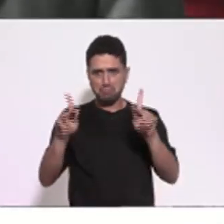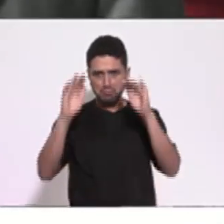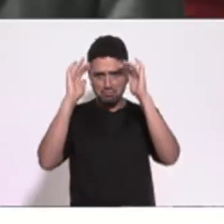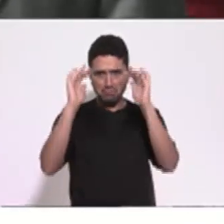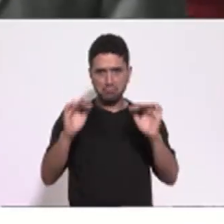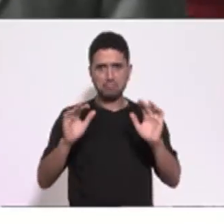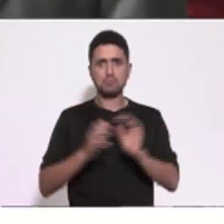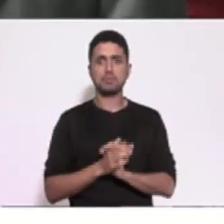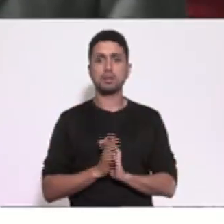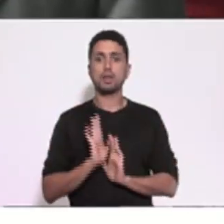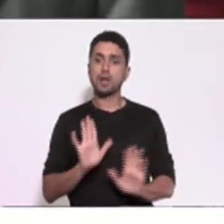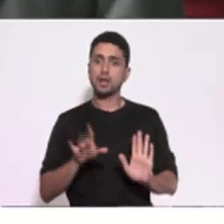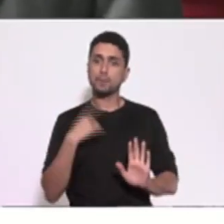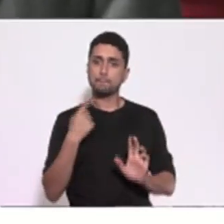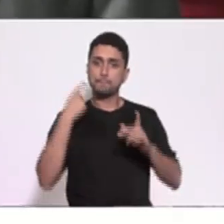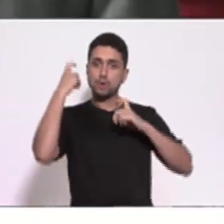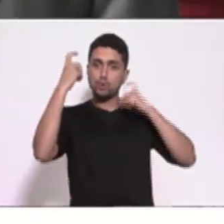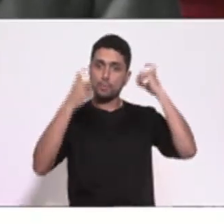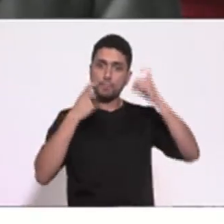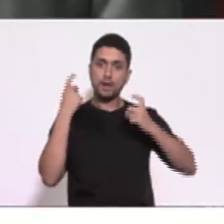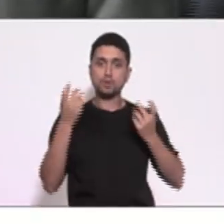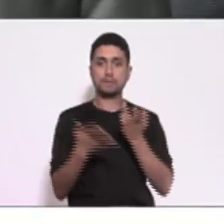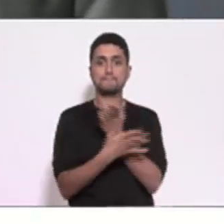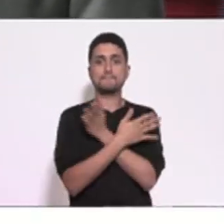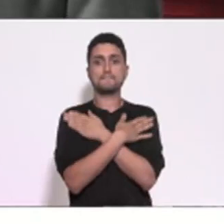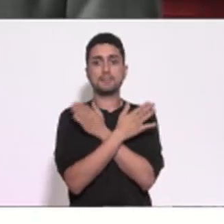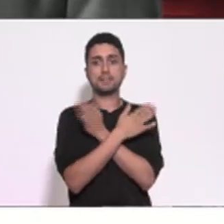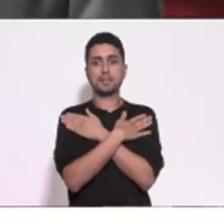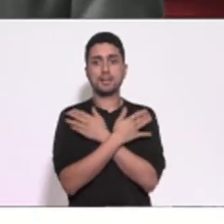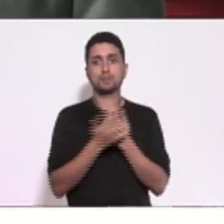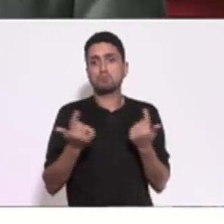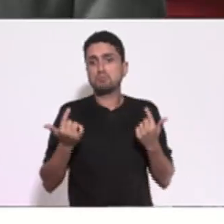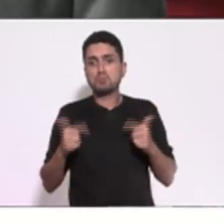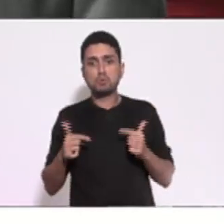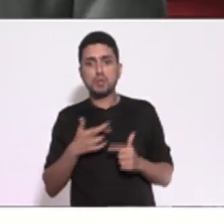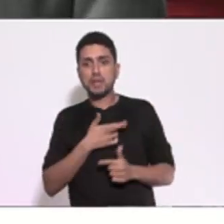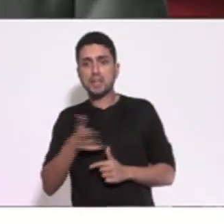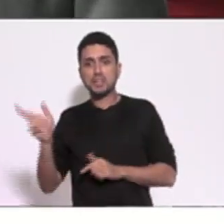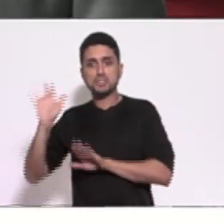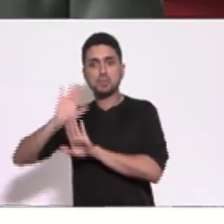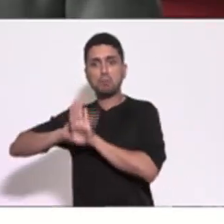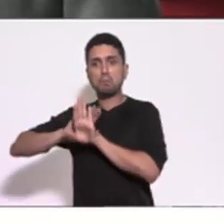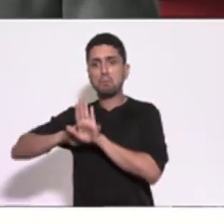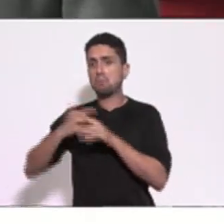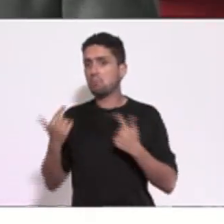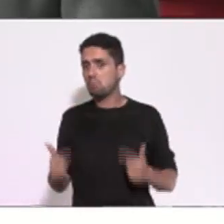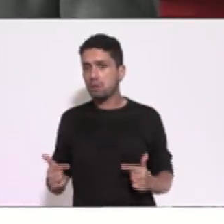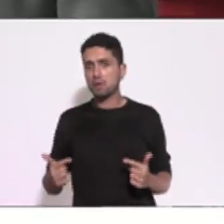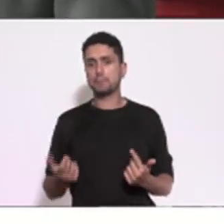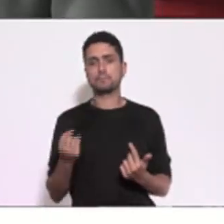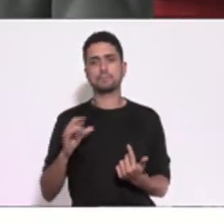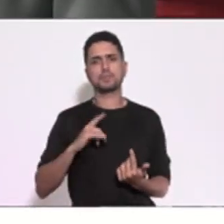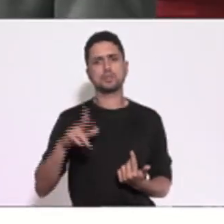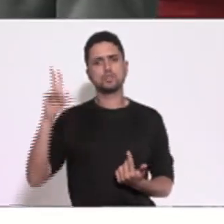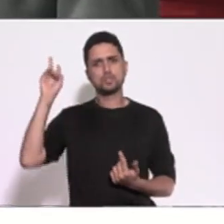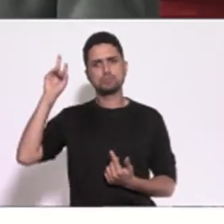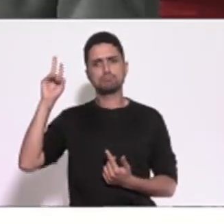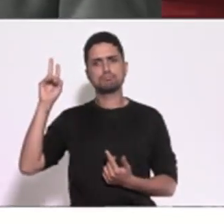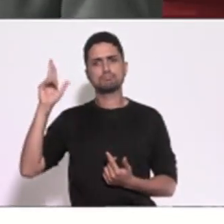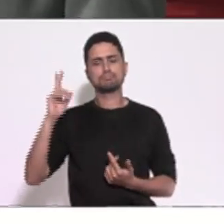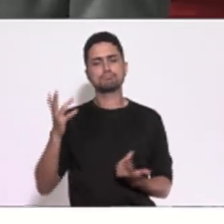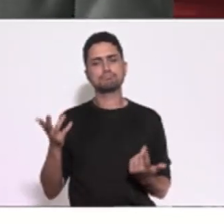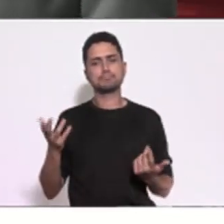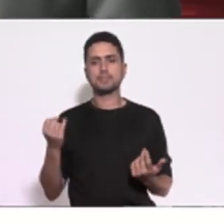preocupação, obviamente, é com aqueles feriados que não têm uma religiosidade por trás. Se existe um histórico, se é importante